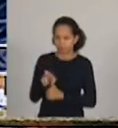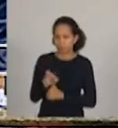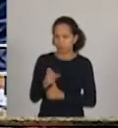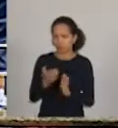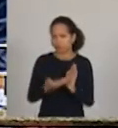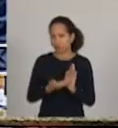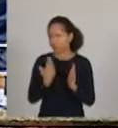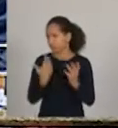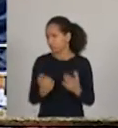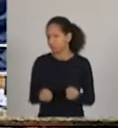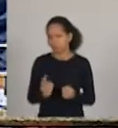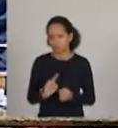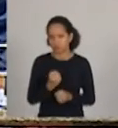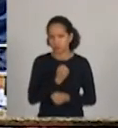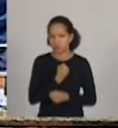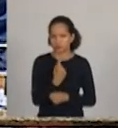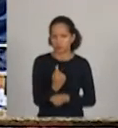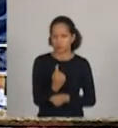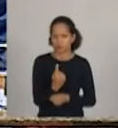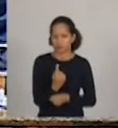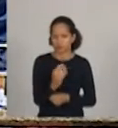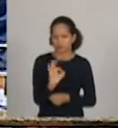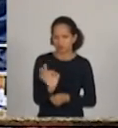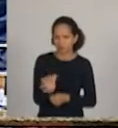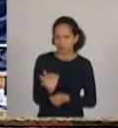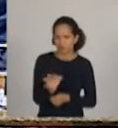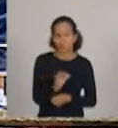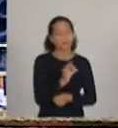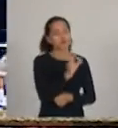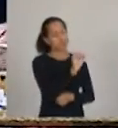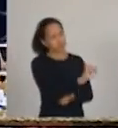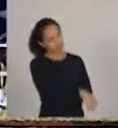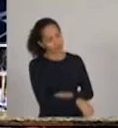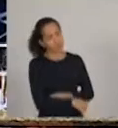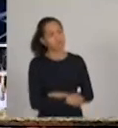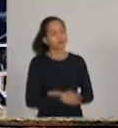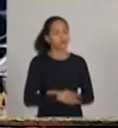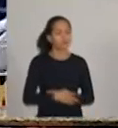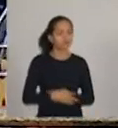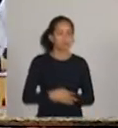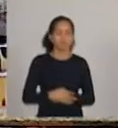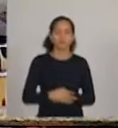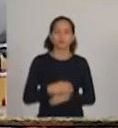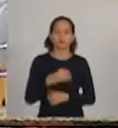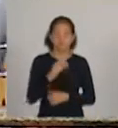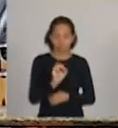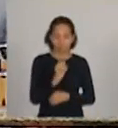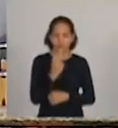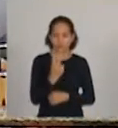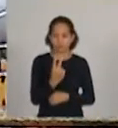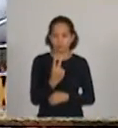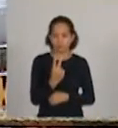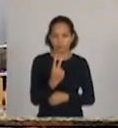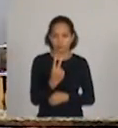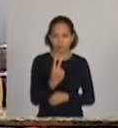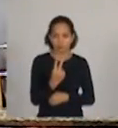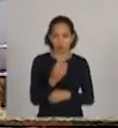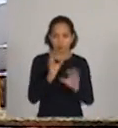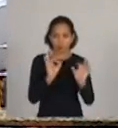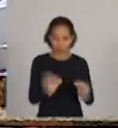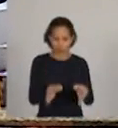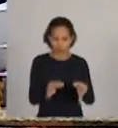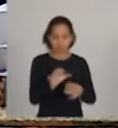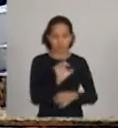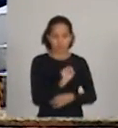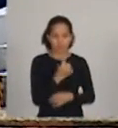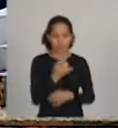a emenda número 1. Foi isso? Isso. Foi okay. Acatada a emenda 02 e rejeitada a emenda 01, okay, conforme então, a Comissão